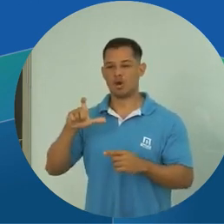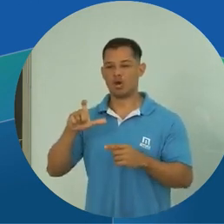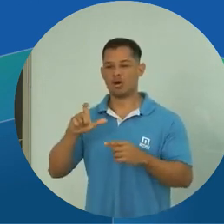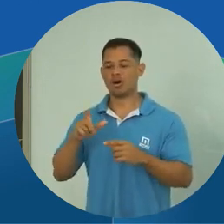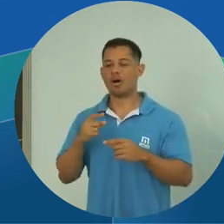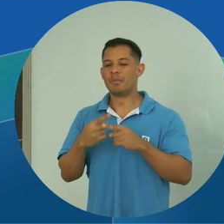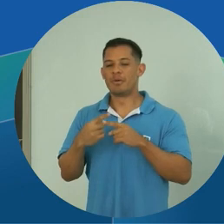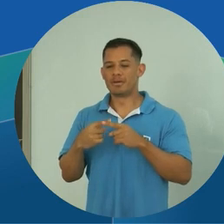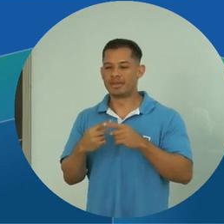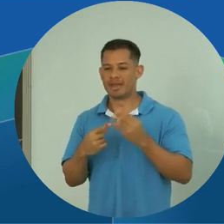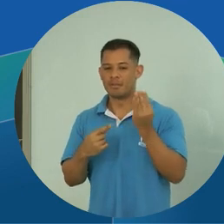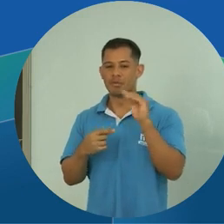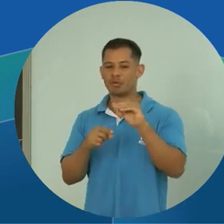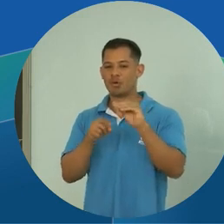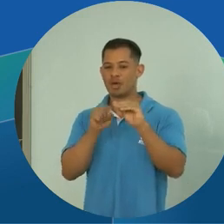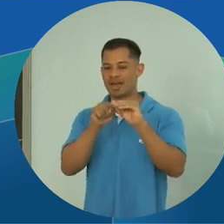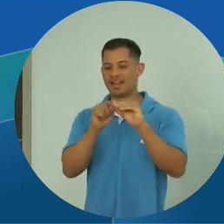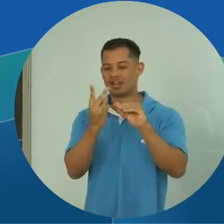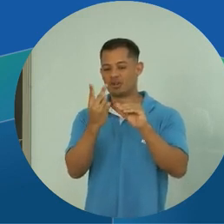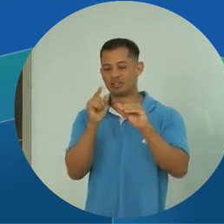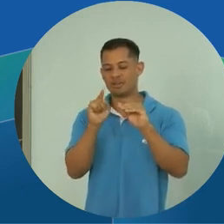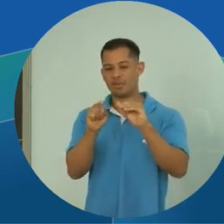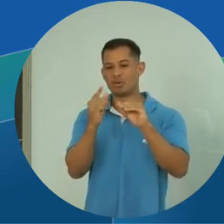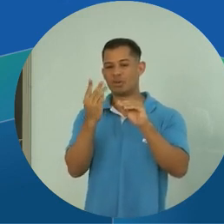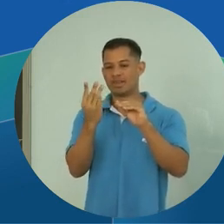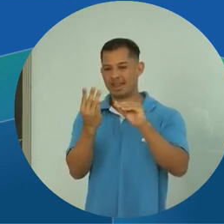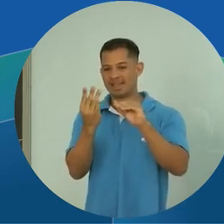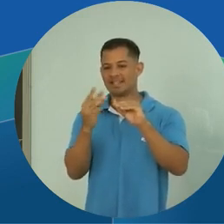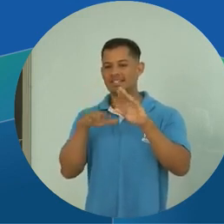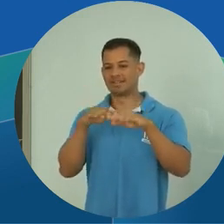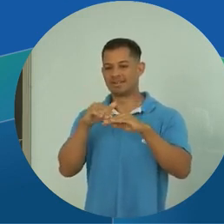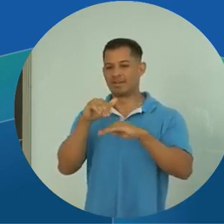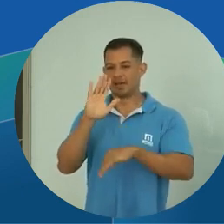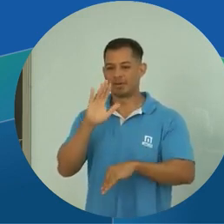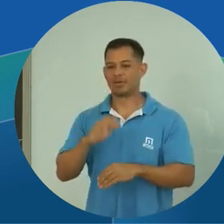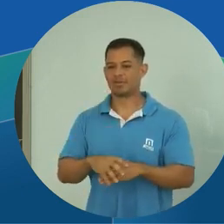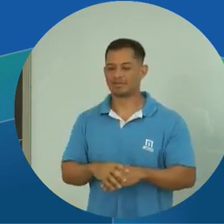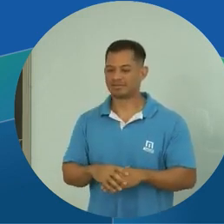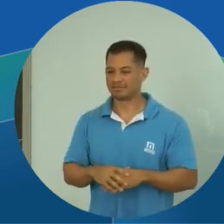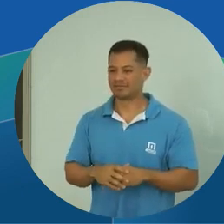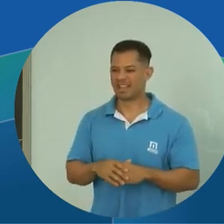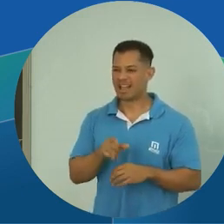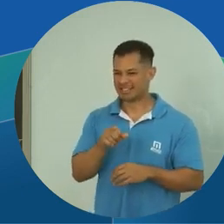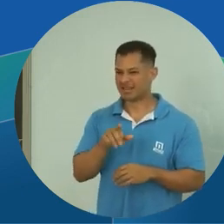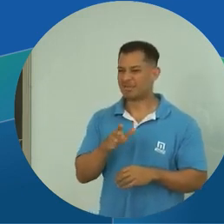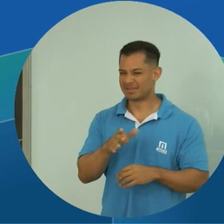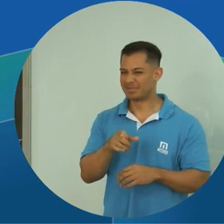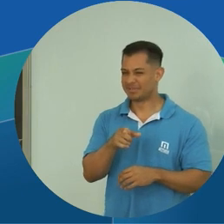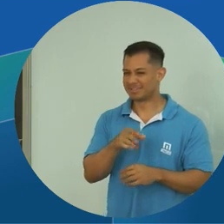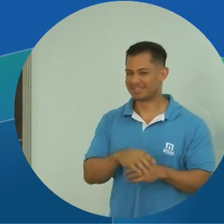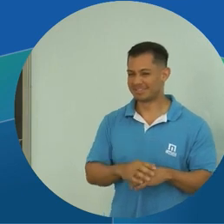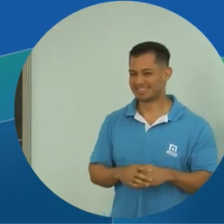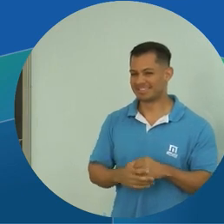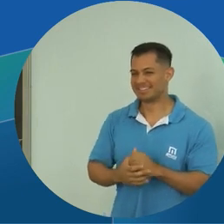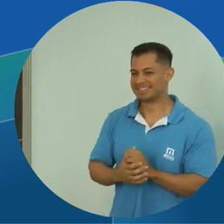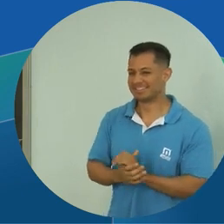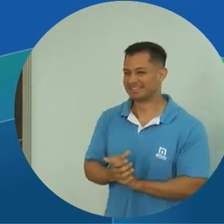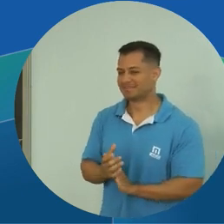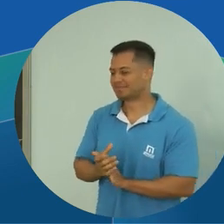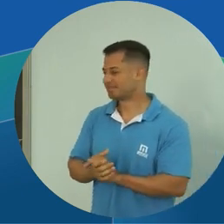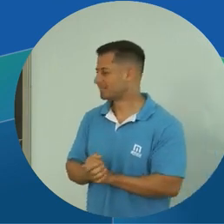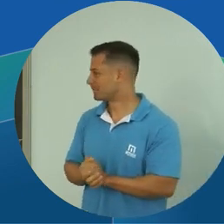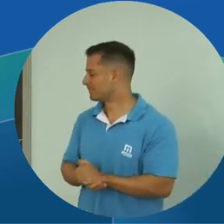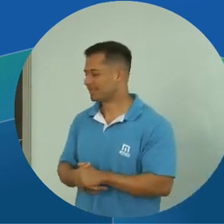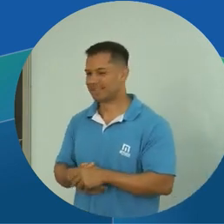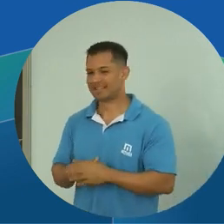essa foi a nossa amostragem aí de peso específico. A gente vê que tem uma